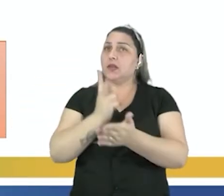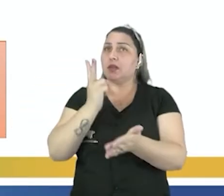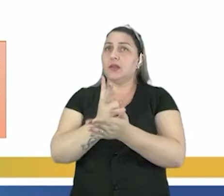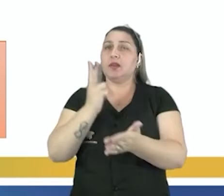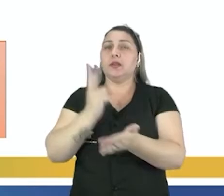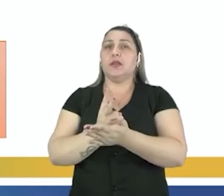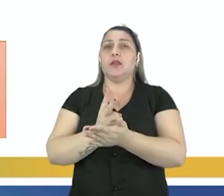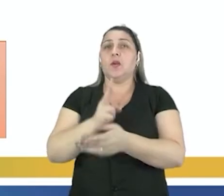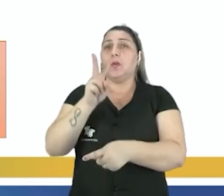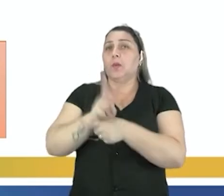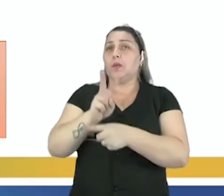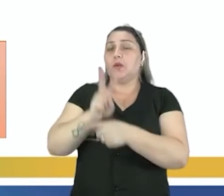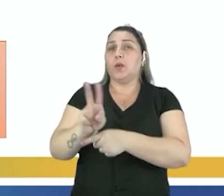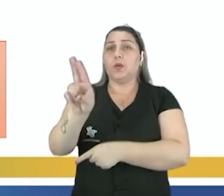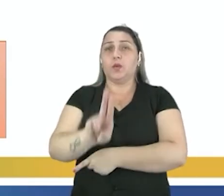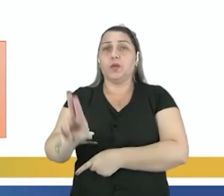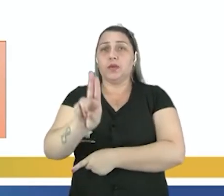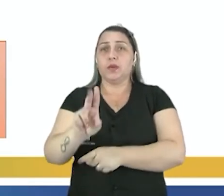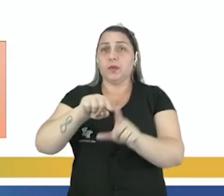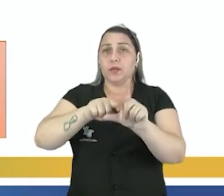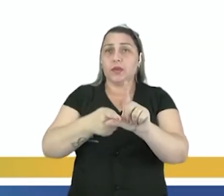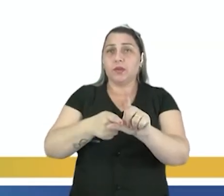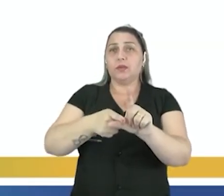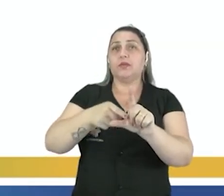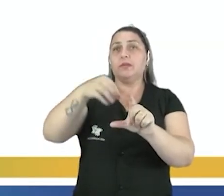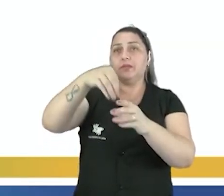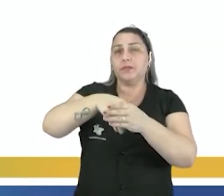sempre preservando os ângulos internos.